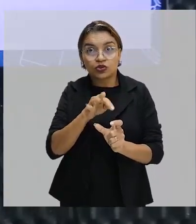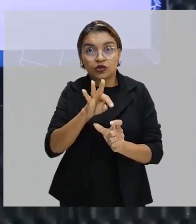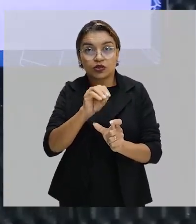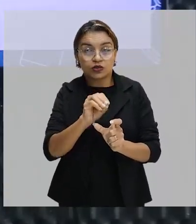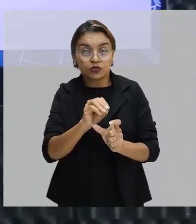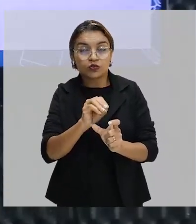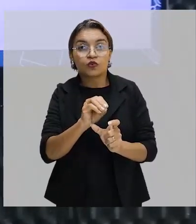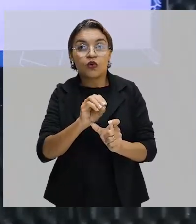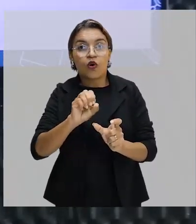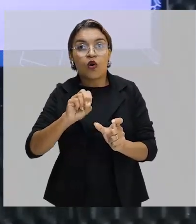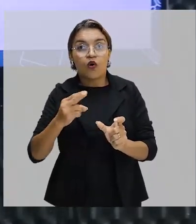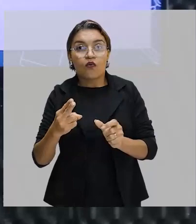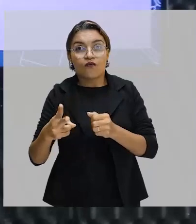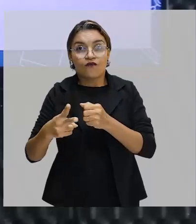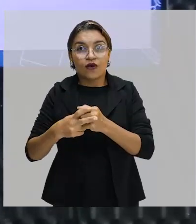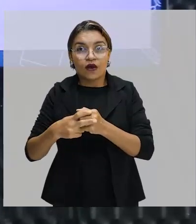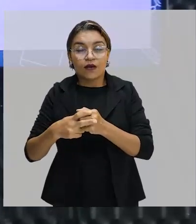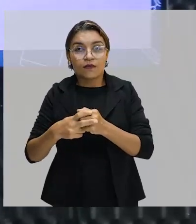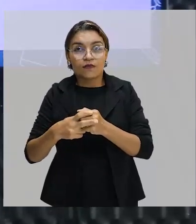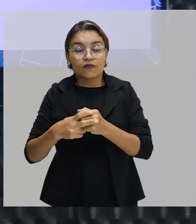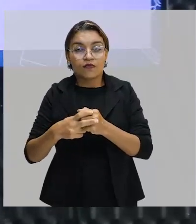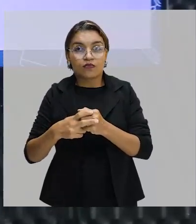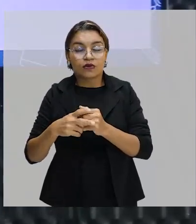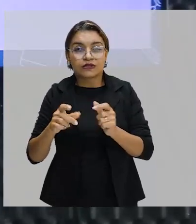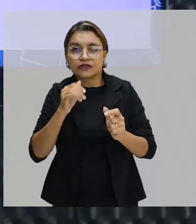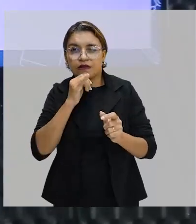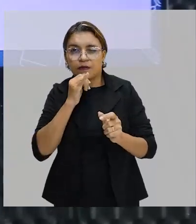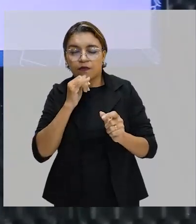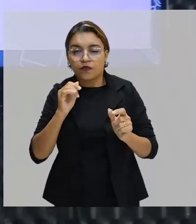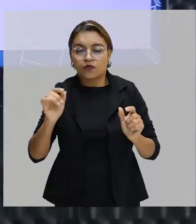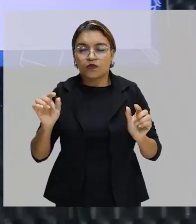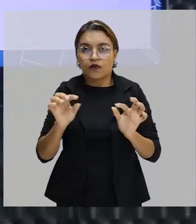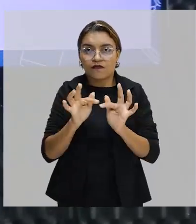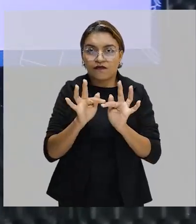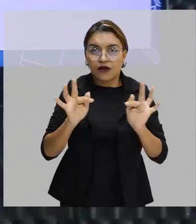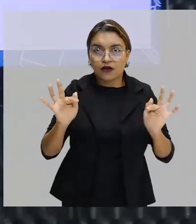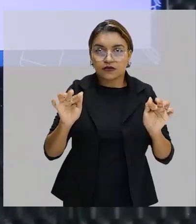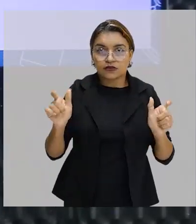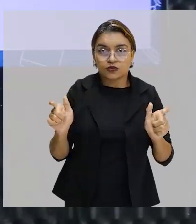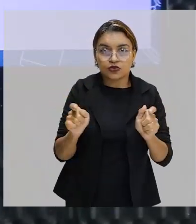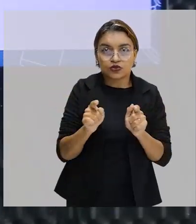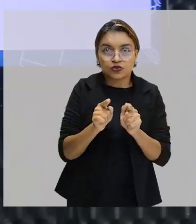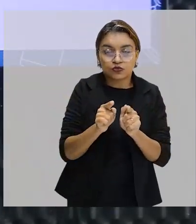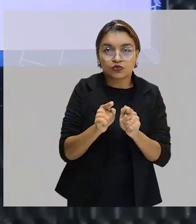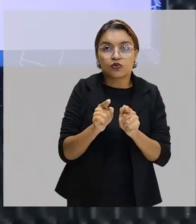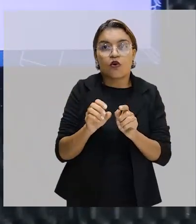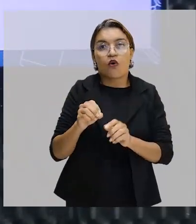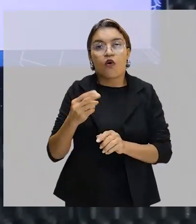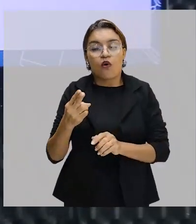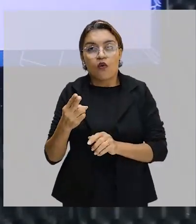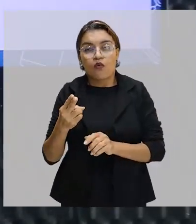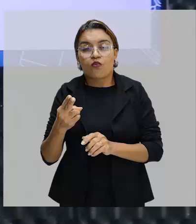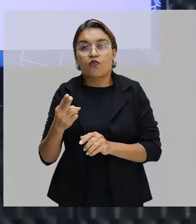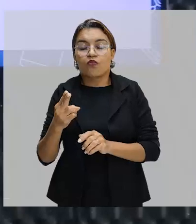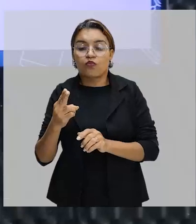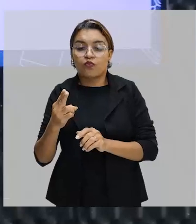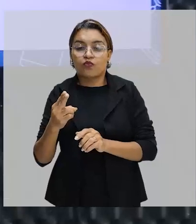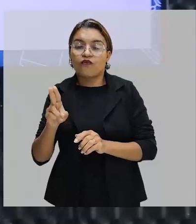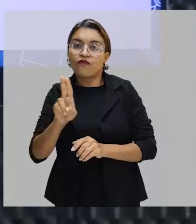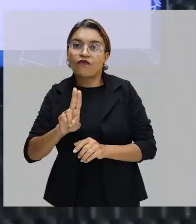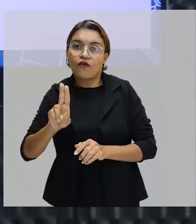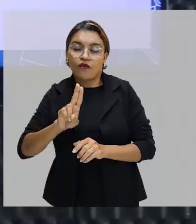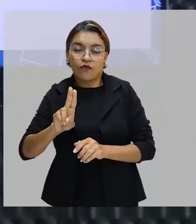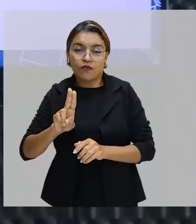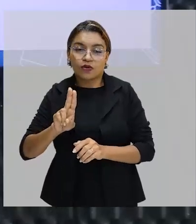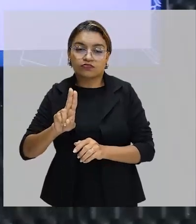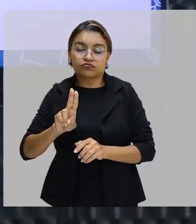negação, para você reduzir o processo de comunicação. Você reduz tanto na escrita quanto acelera na pronúncia, tá? E por